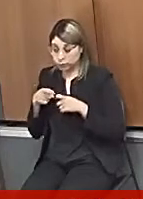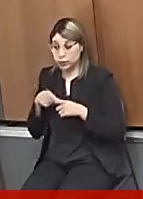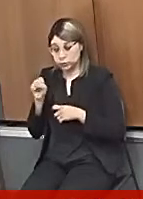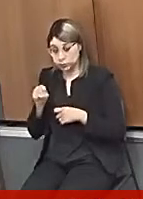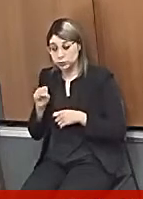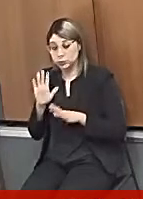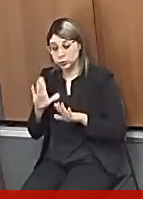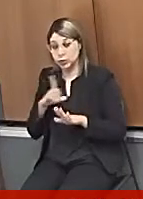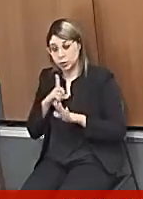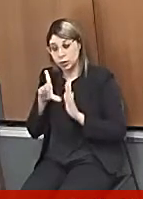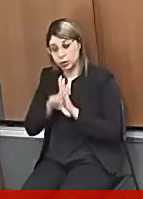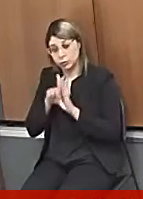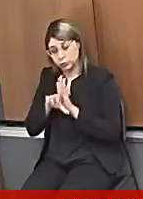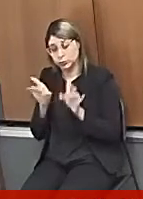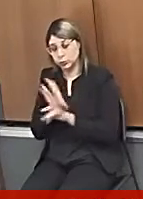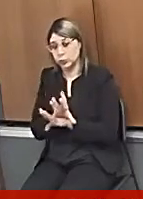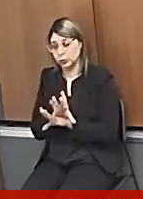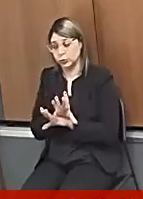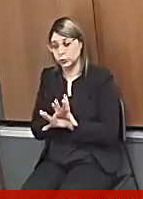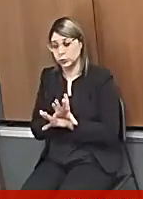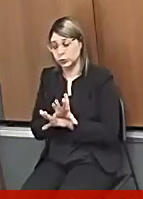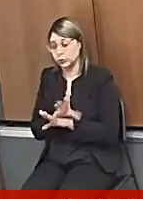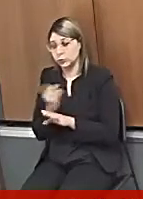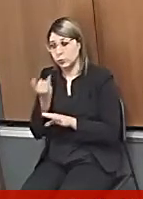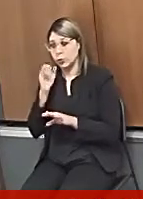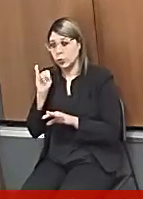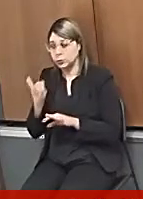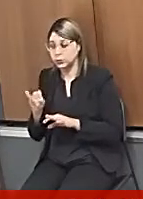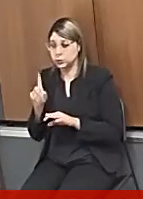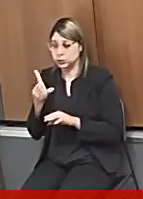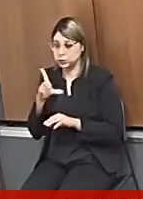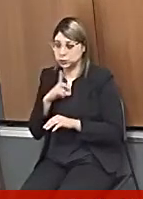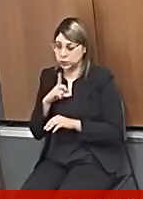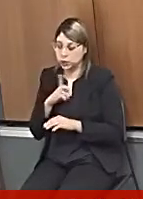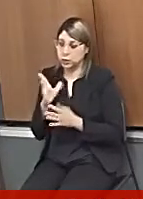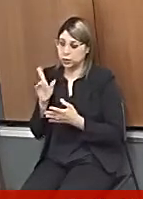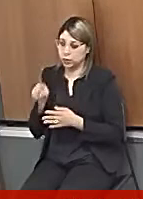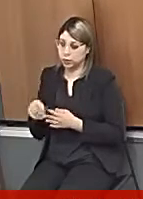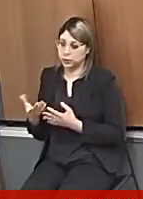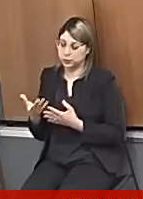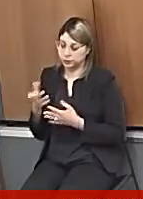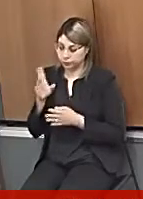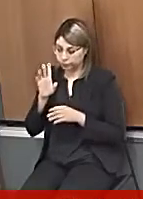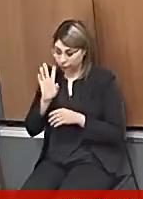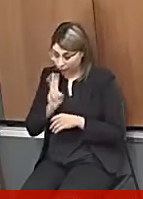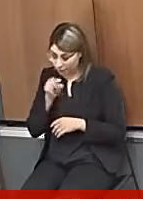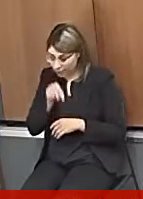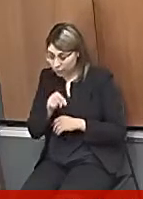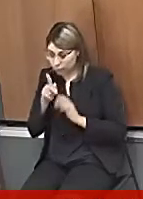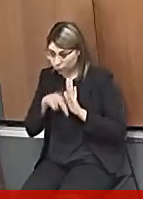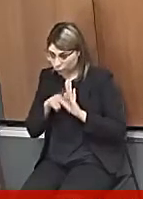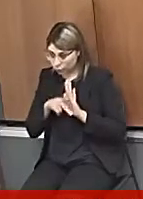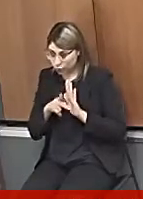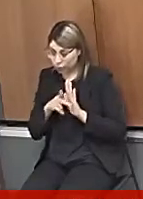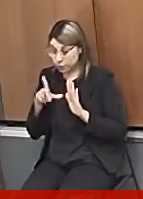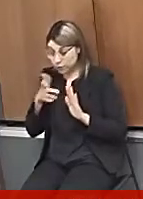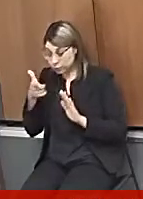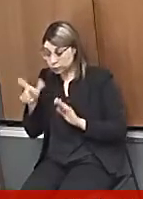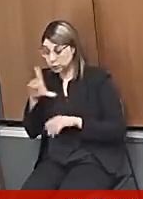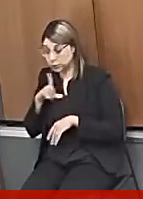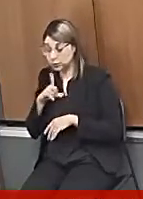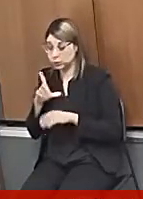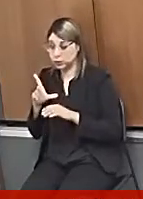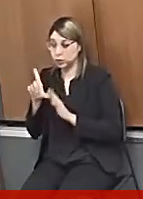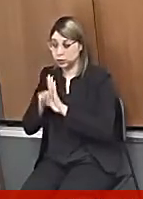isso já está previsto na legislação independentemente de estar estar ou não previsto neste projeto de qualquer forma se a gente